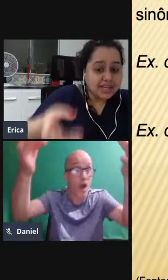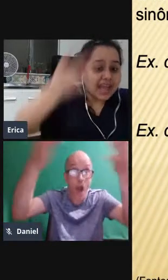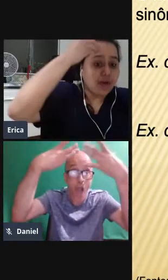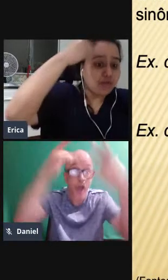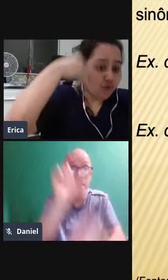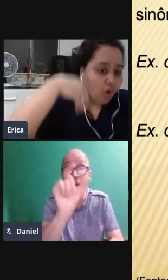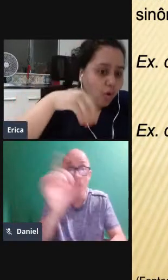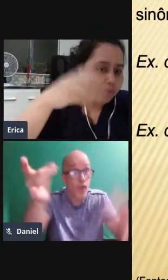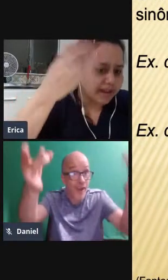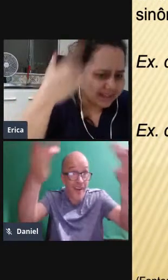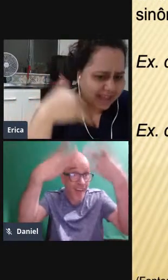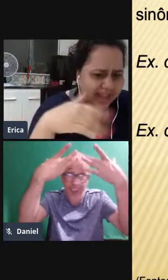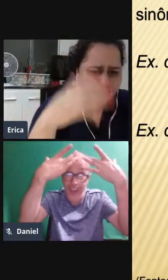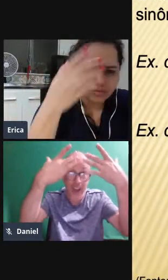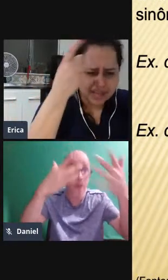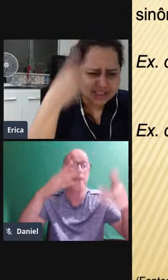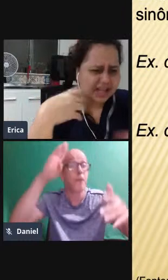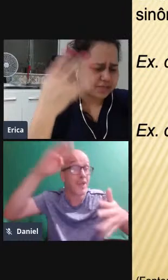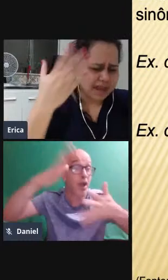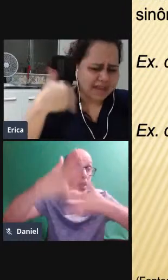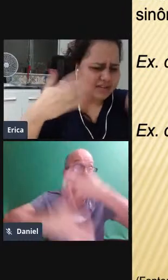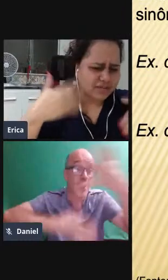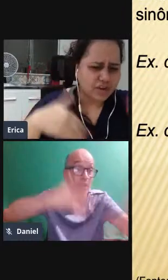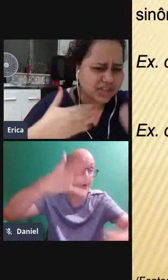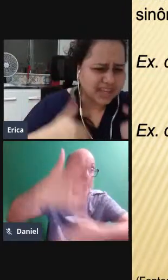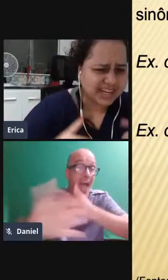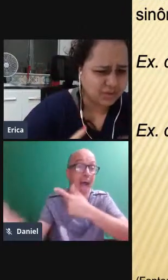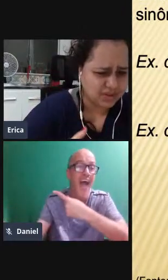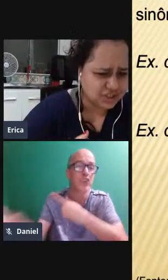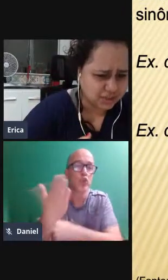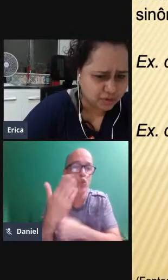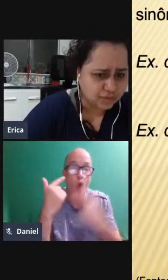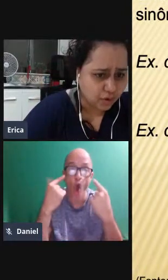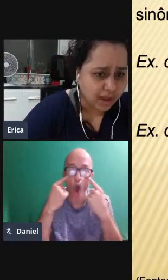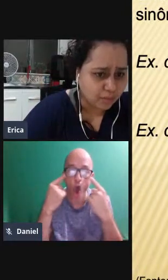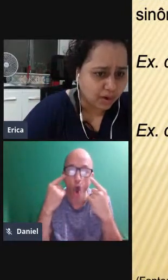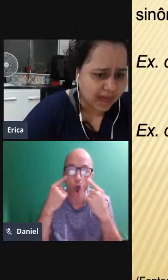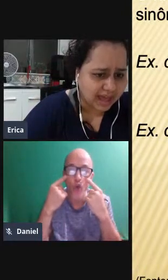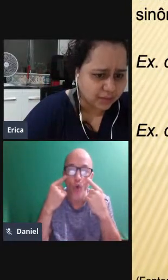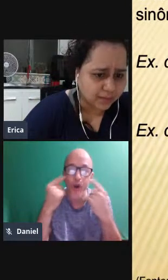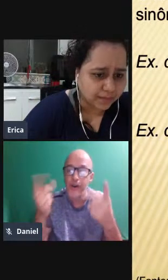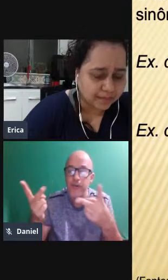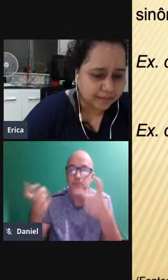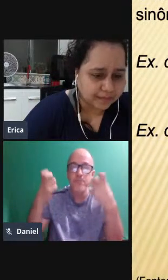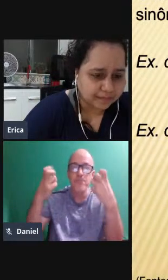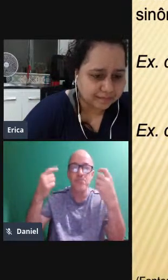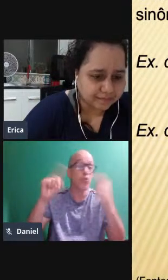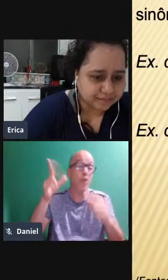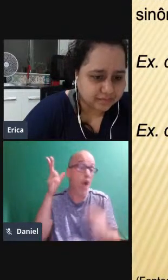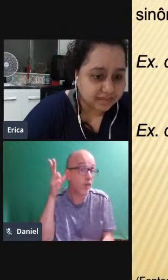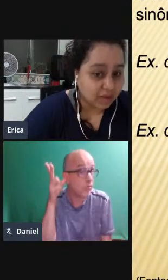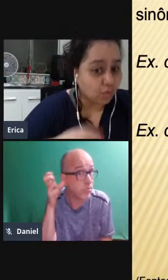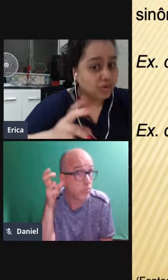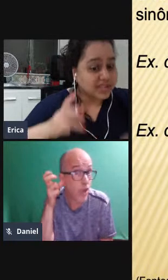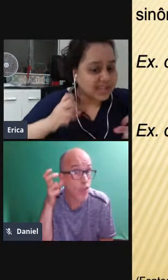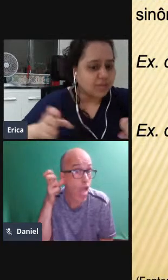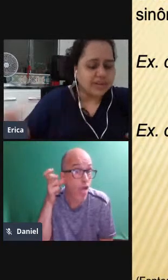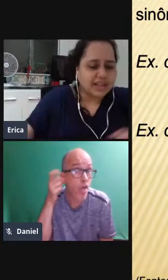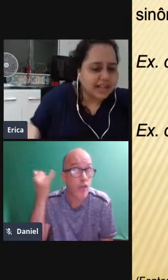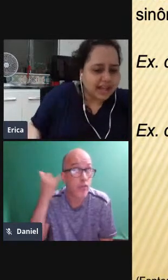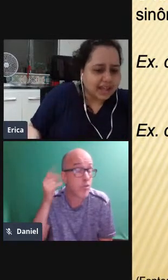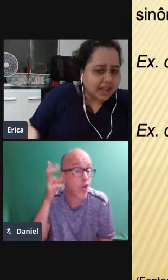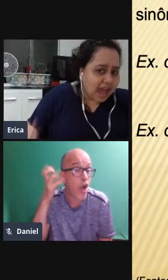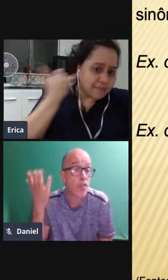Banheiro. E aí eu vou compreendendo, e aquelas palavras eu vou adquirindo esse tipo de vocabulário. Eu